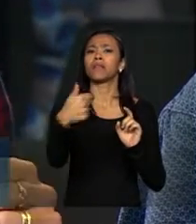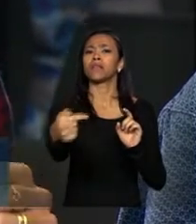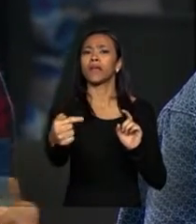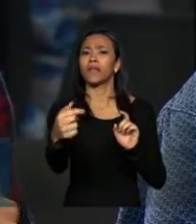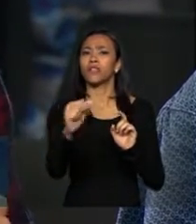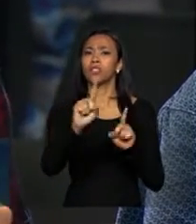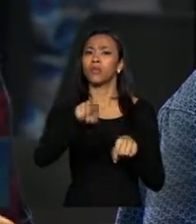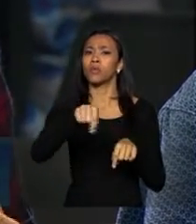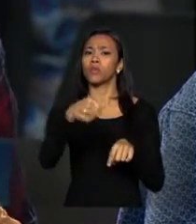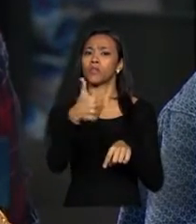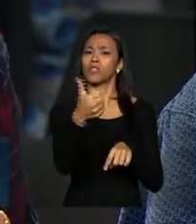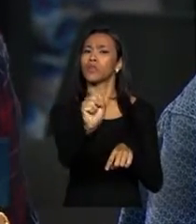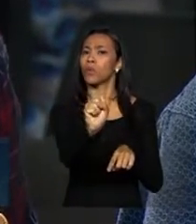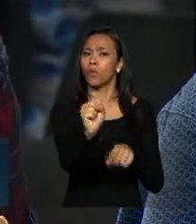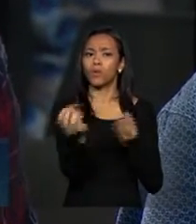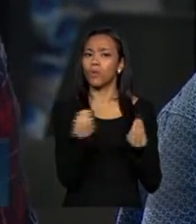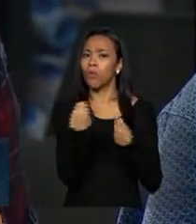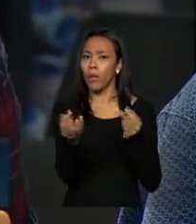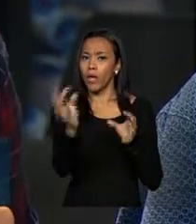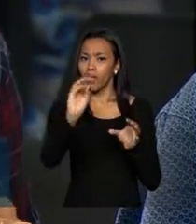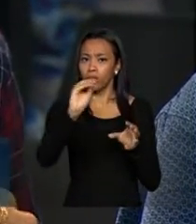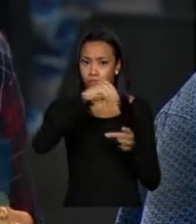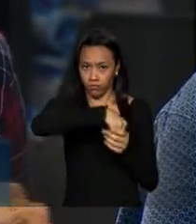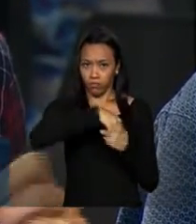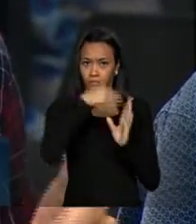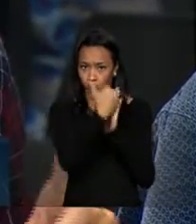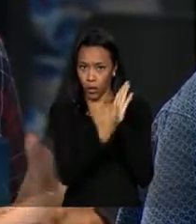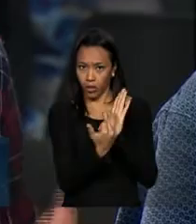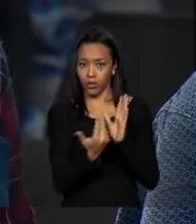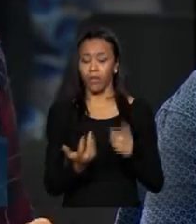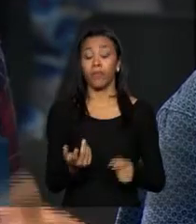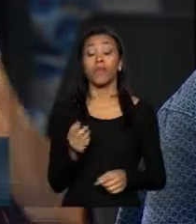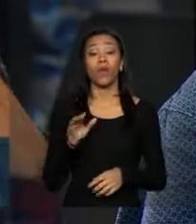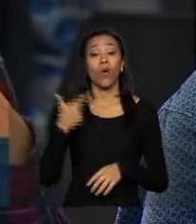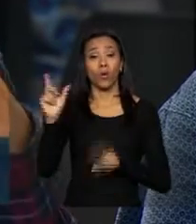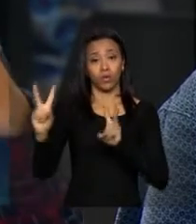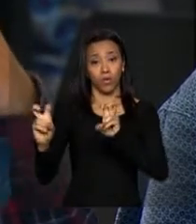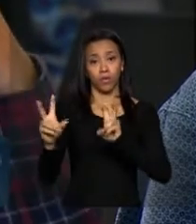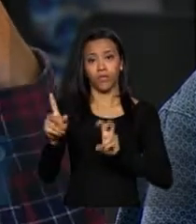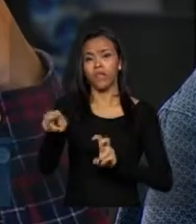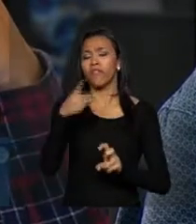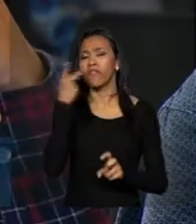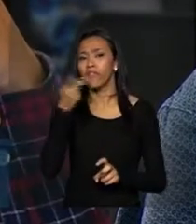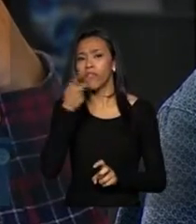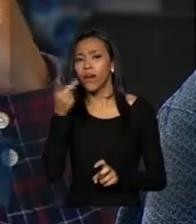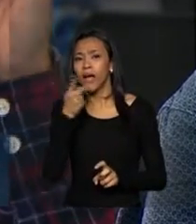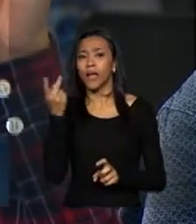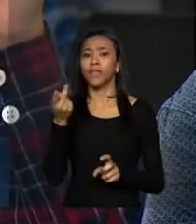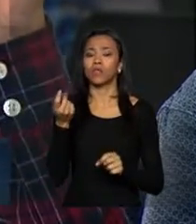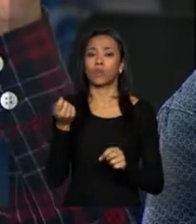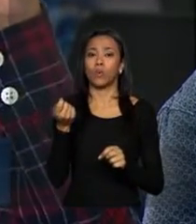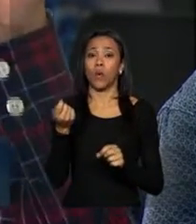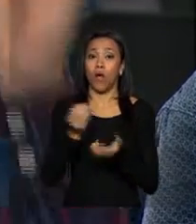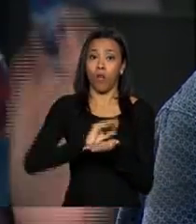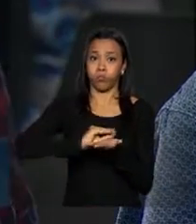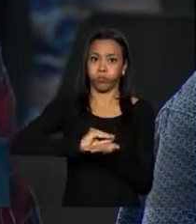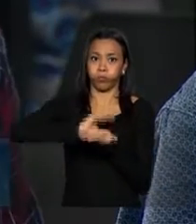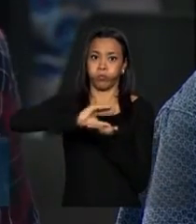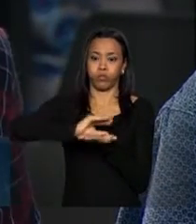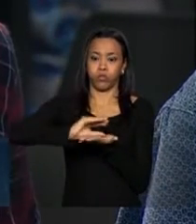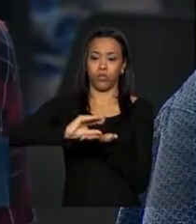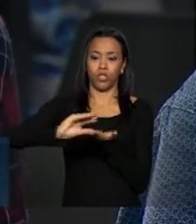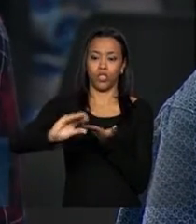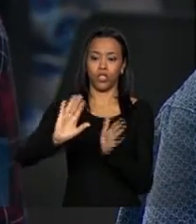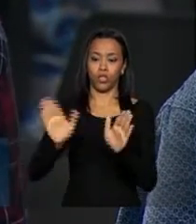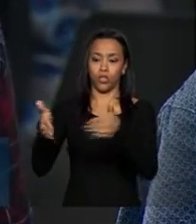no Reintegra? E uma segunda dúvida. O senhor fala num aumento de recursos para o PROEX Equalização. Havia na